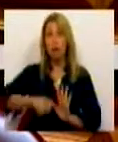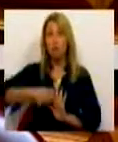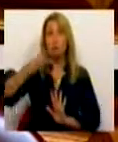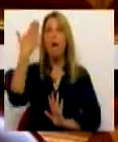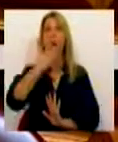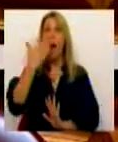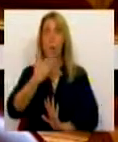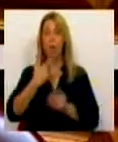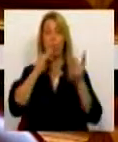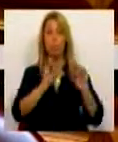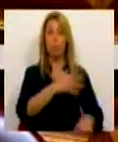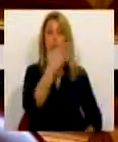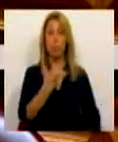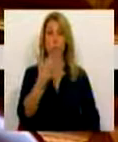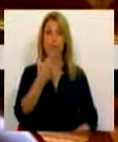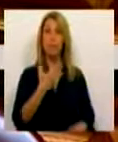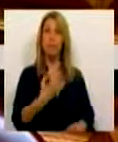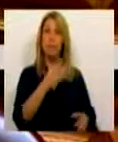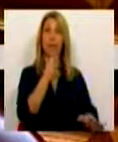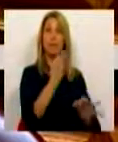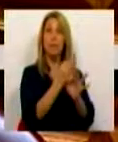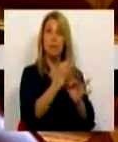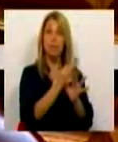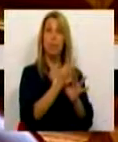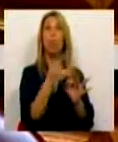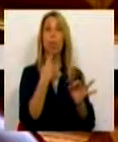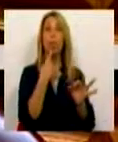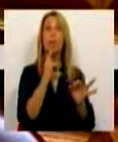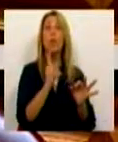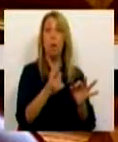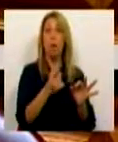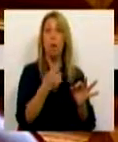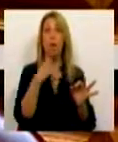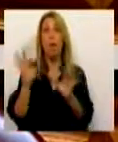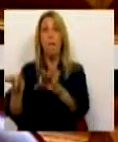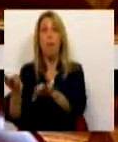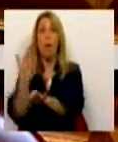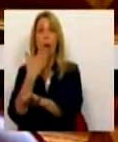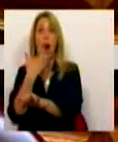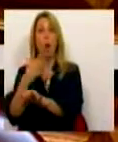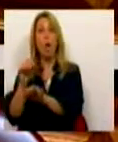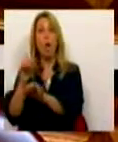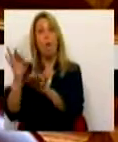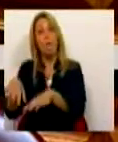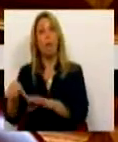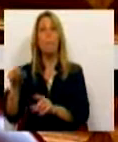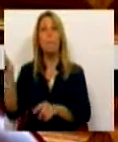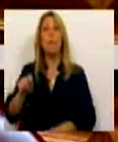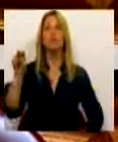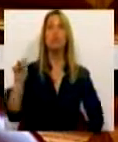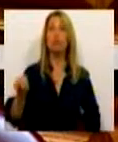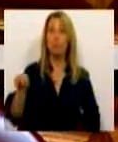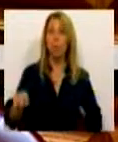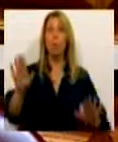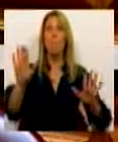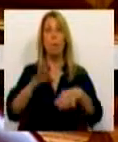segunda semana de setembro, o que implica o seu término no final de junho. Porém, devido à realização da